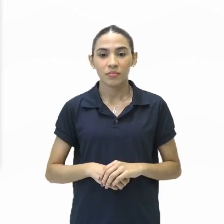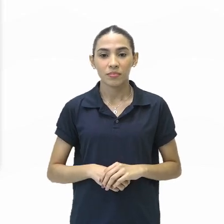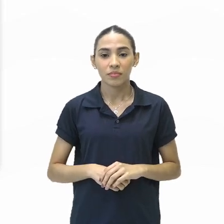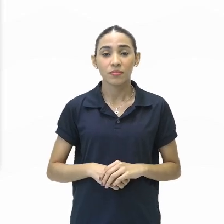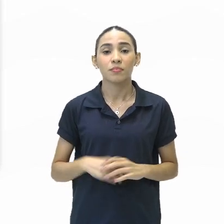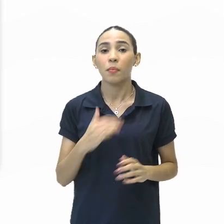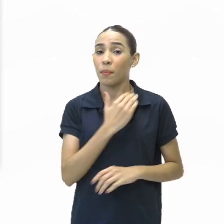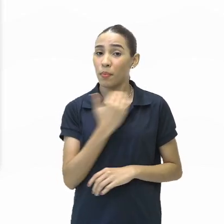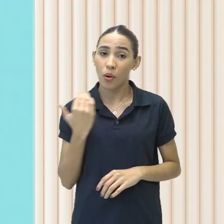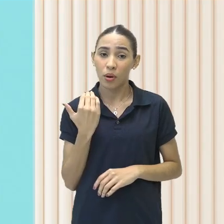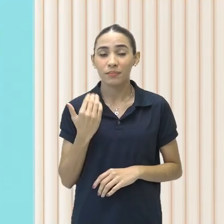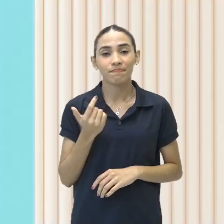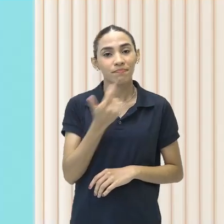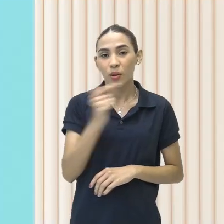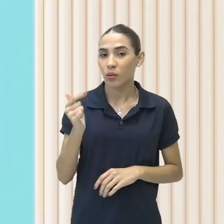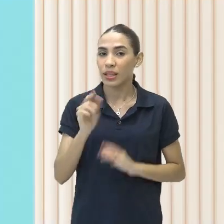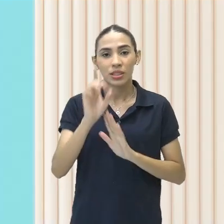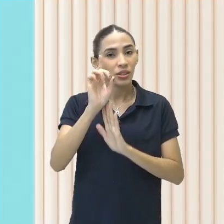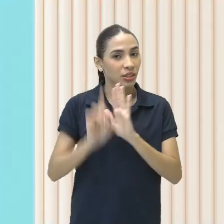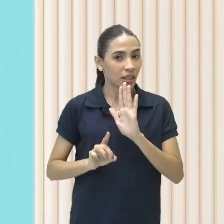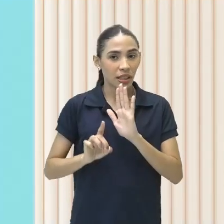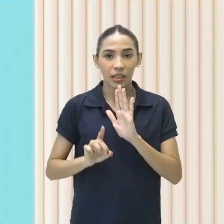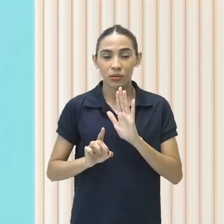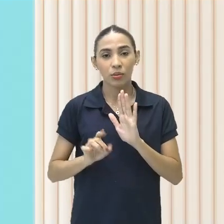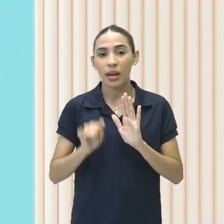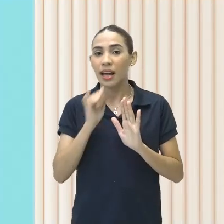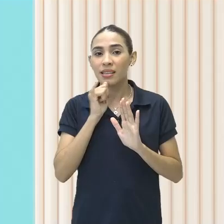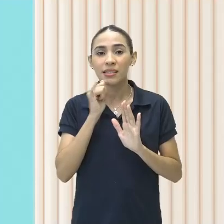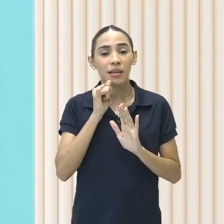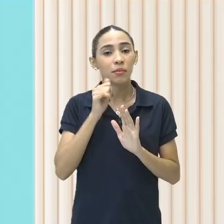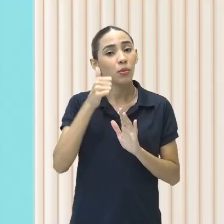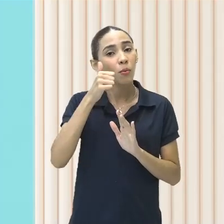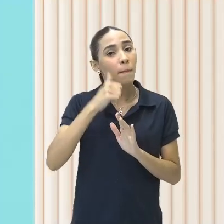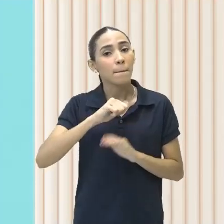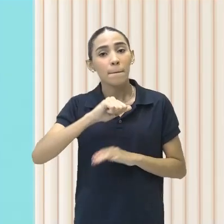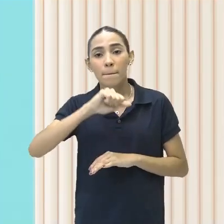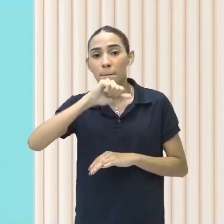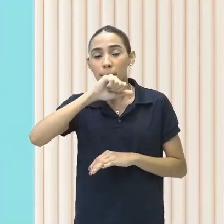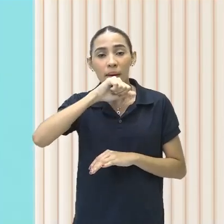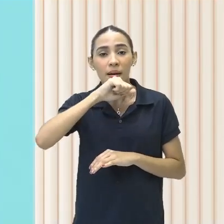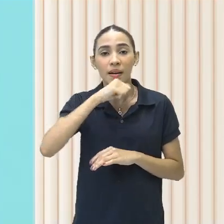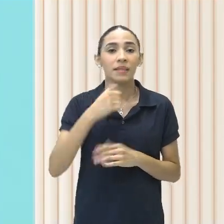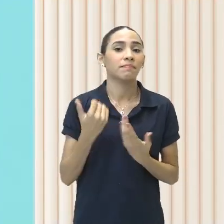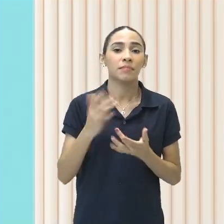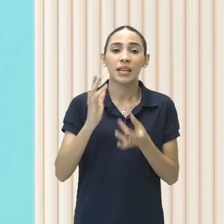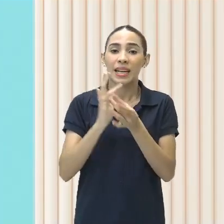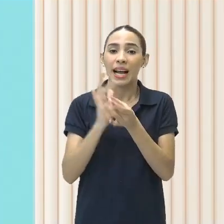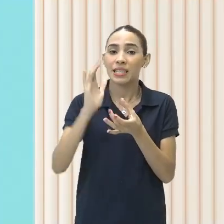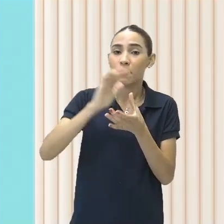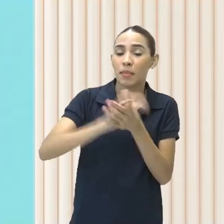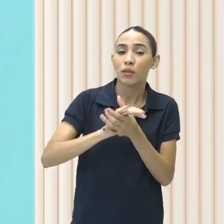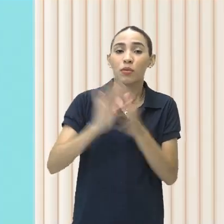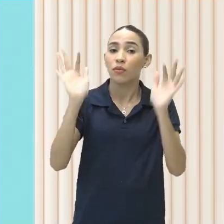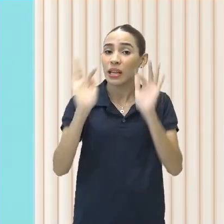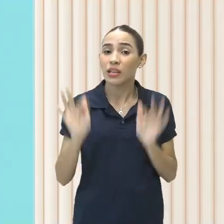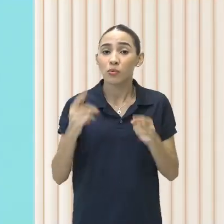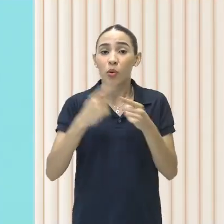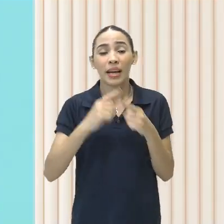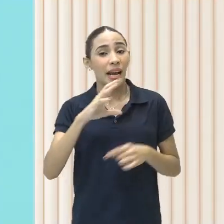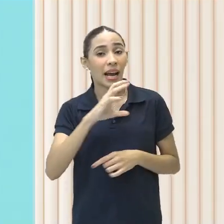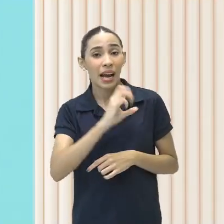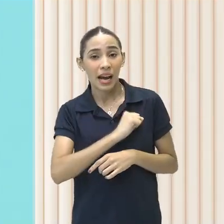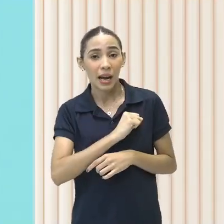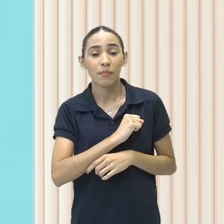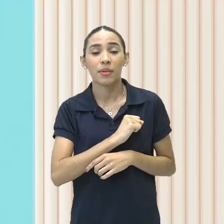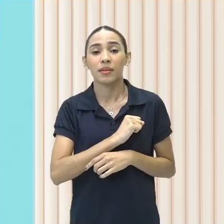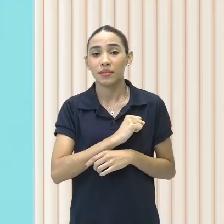ela morre, ela não tem direito a se tornar mãe, a viver um casamento feliz com um homem que a ama. Ela já